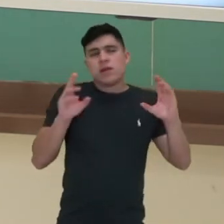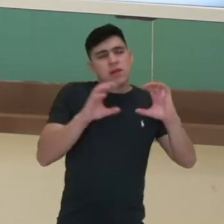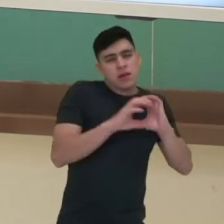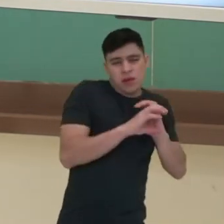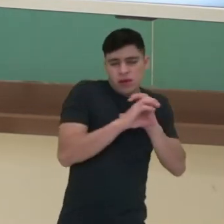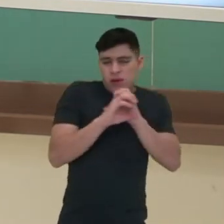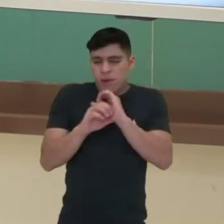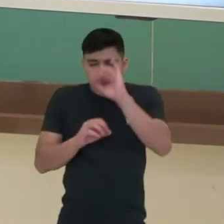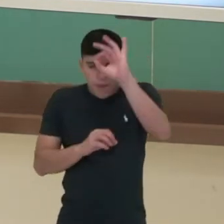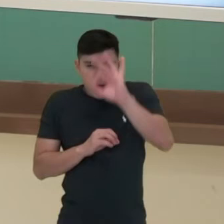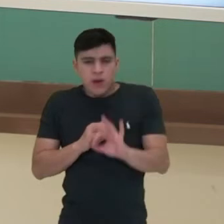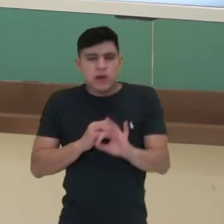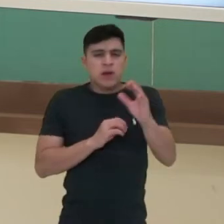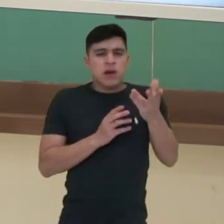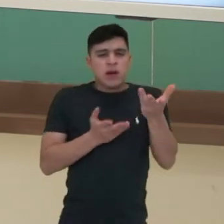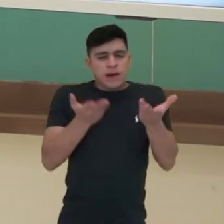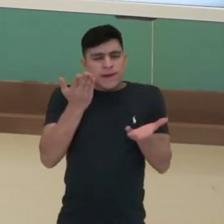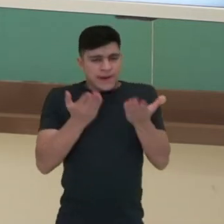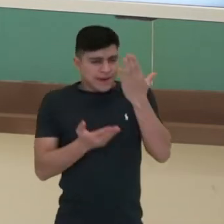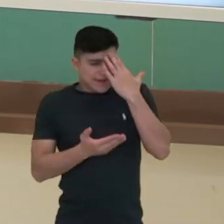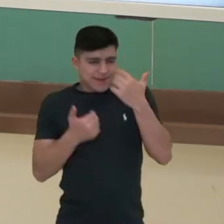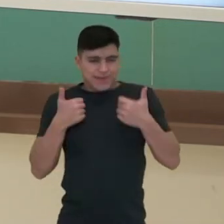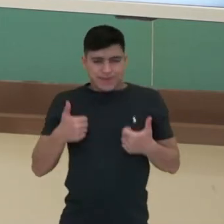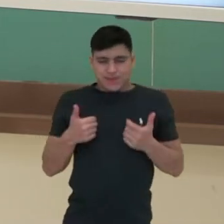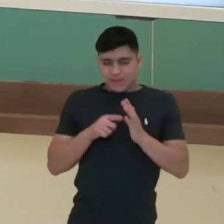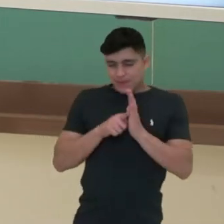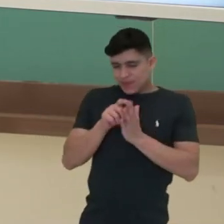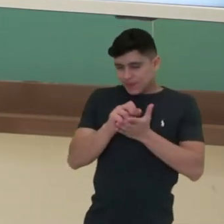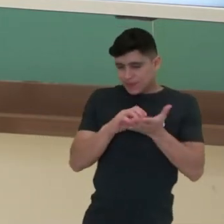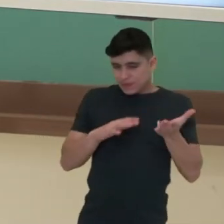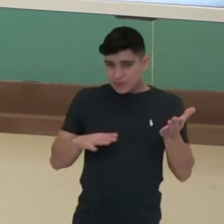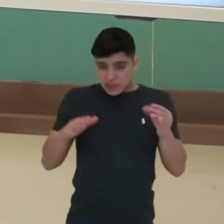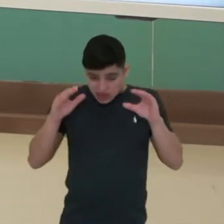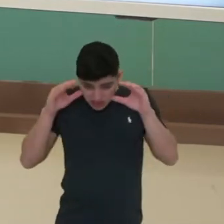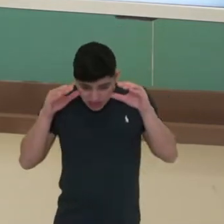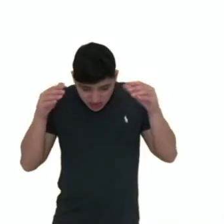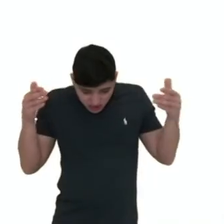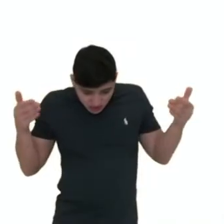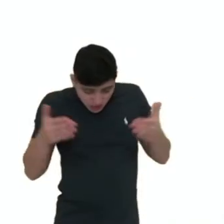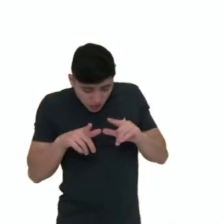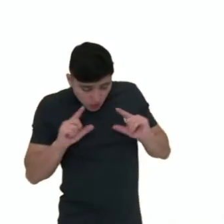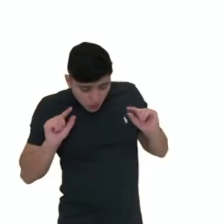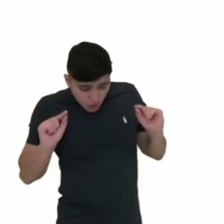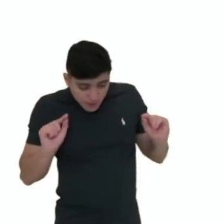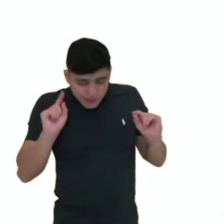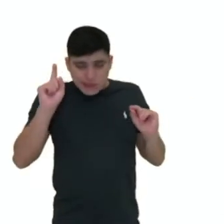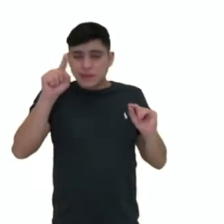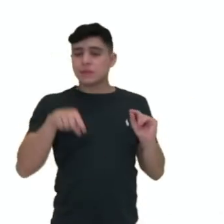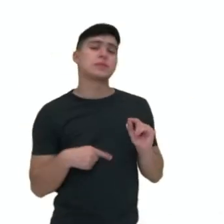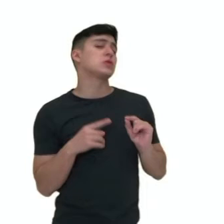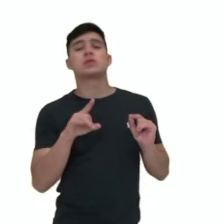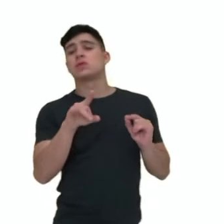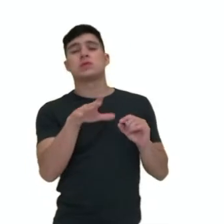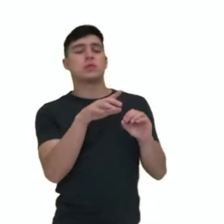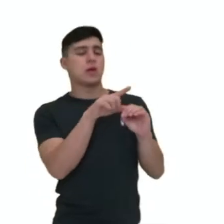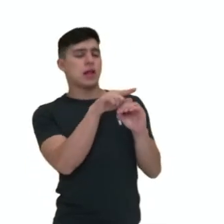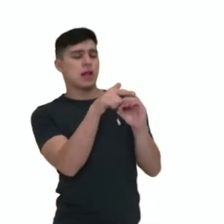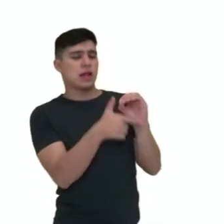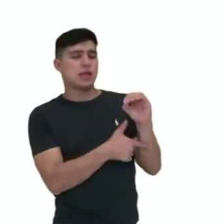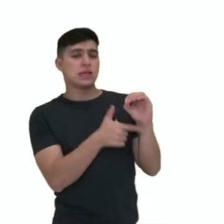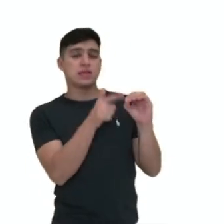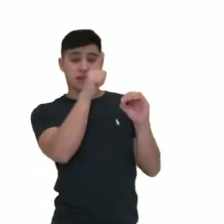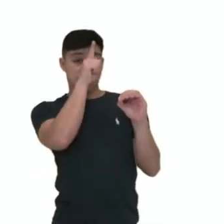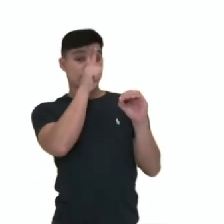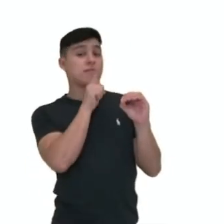e lisas e verdes e rugosas, daria na mesma. A pergunta do problema, foco para não estender demais, era apenas amarelas e lisas ali, tá?